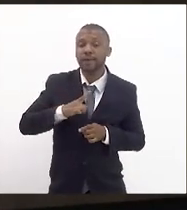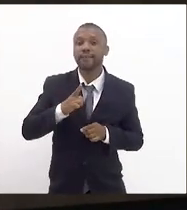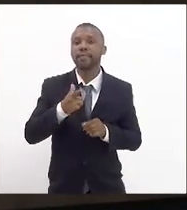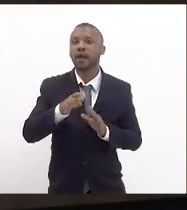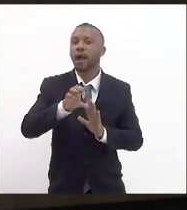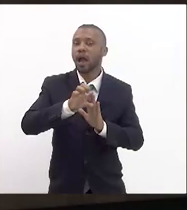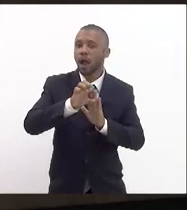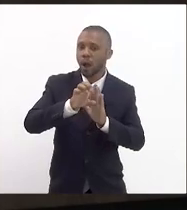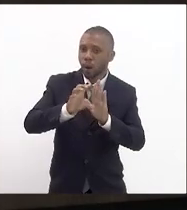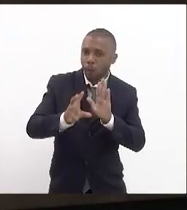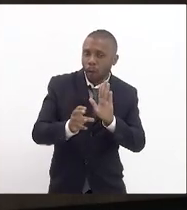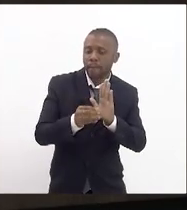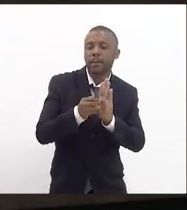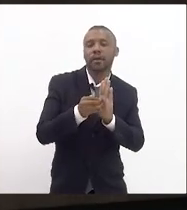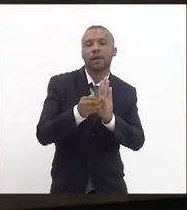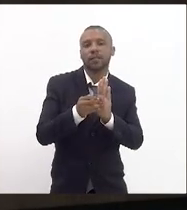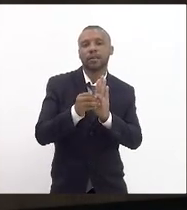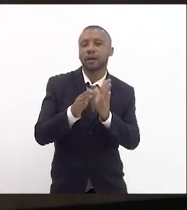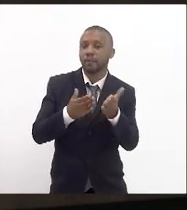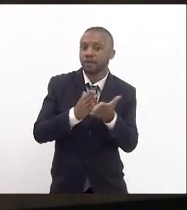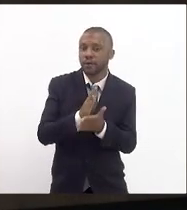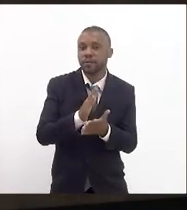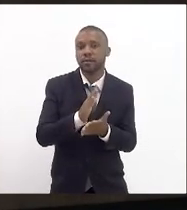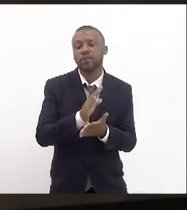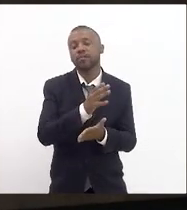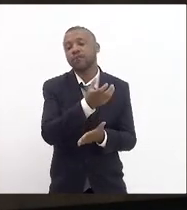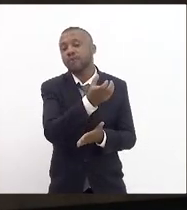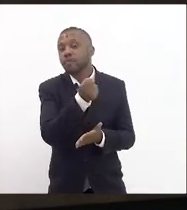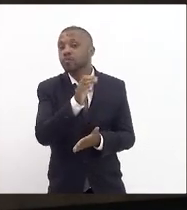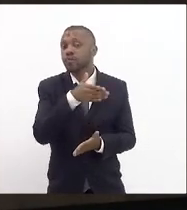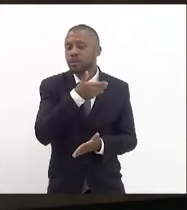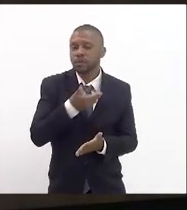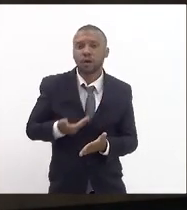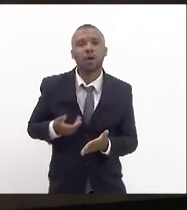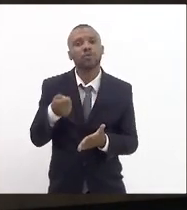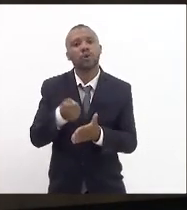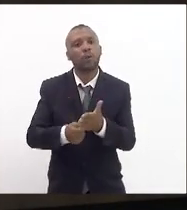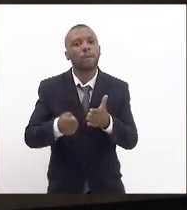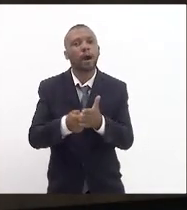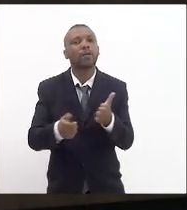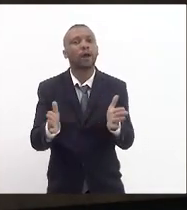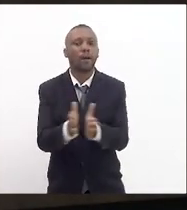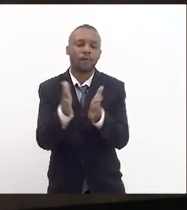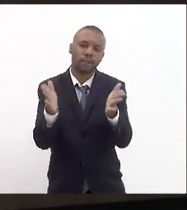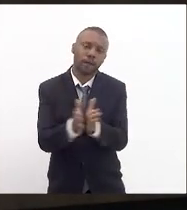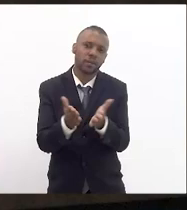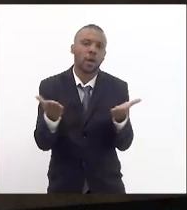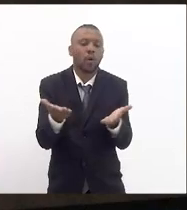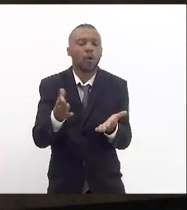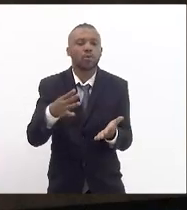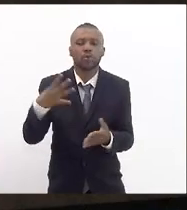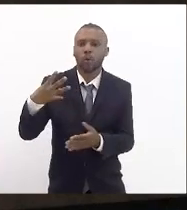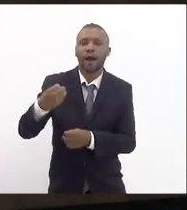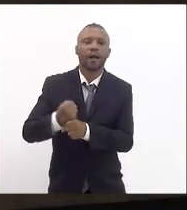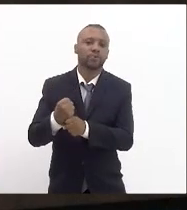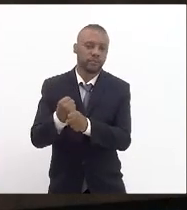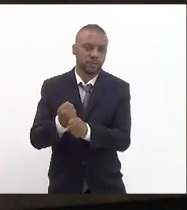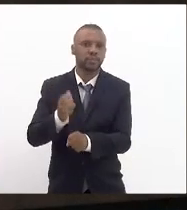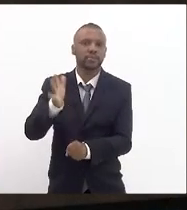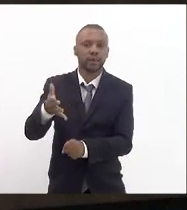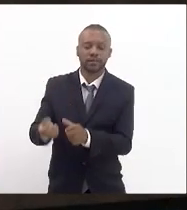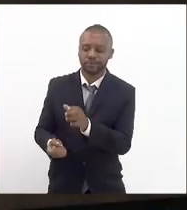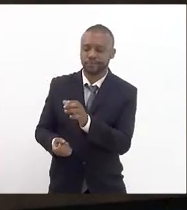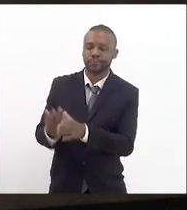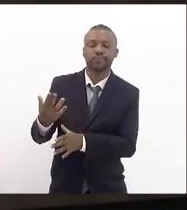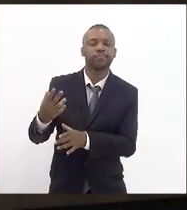emenda que aprovamos no Fundo Estadual de Combate à Pobreza. Hoje a gente está no quarto ano da implementação